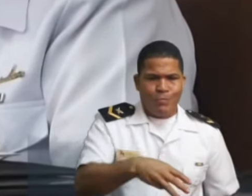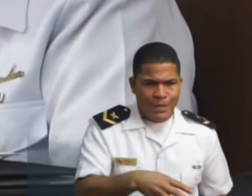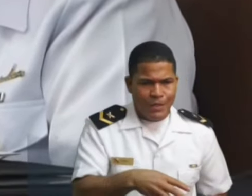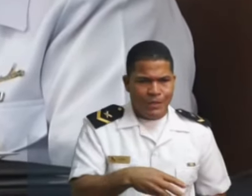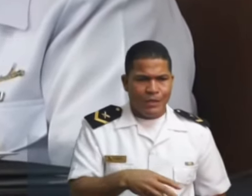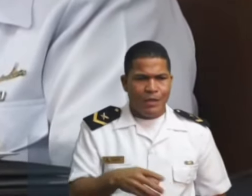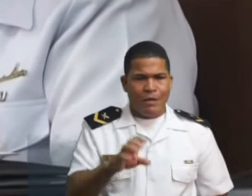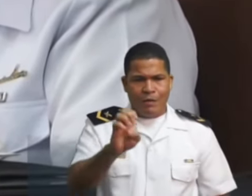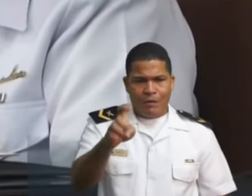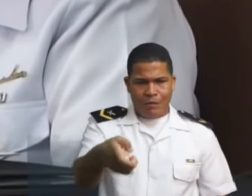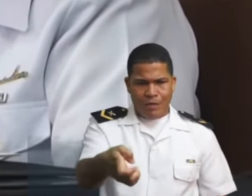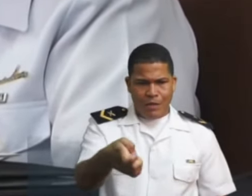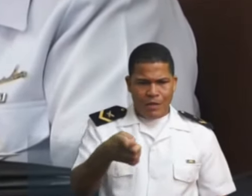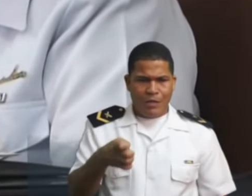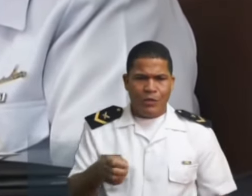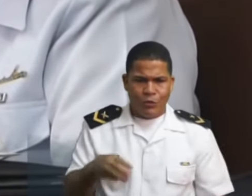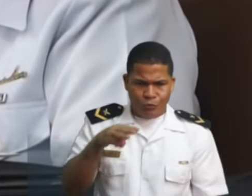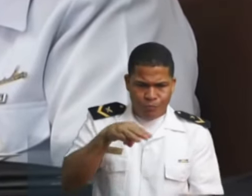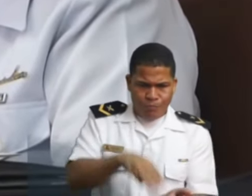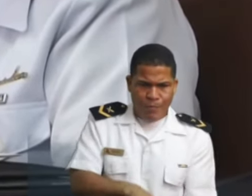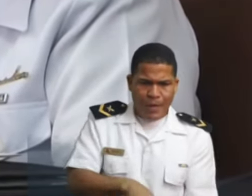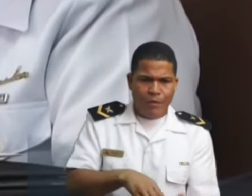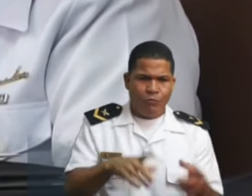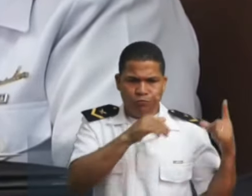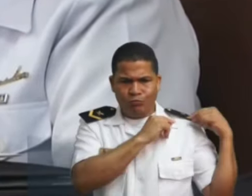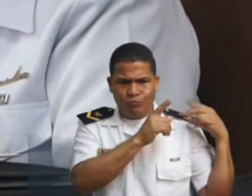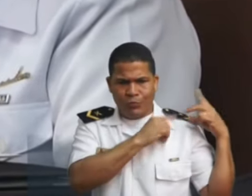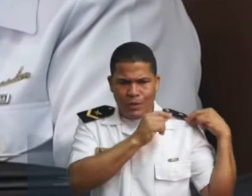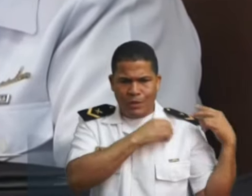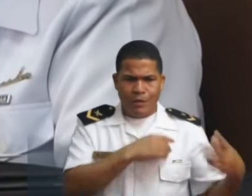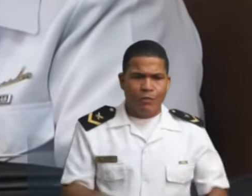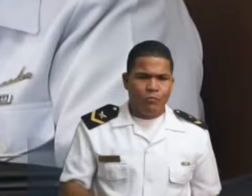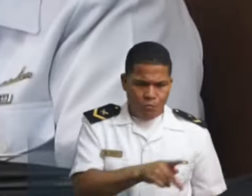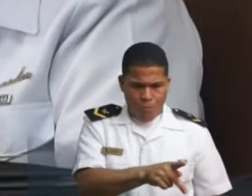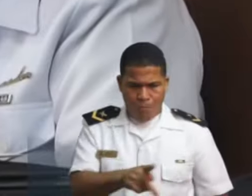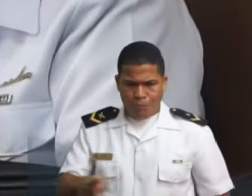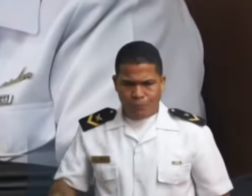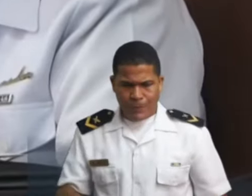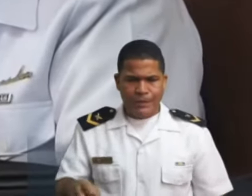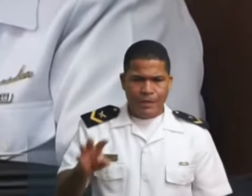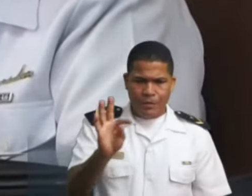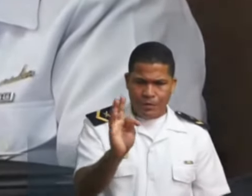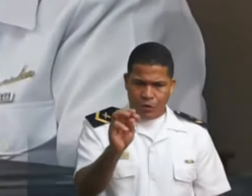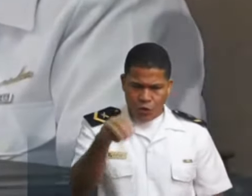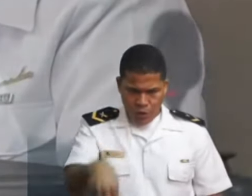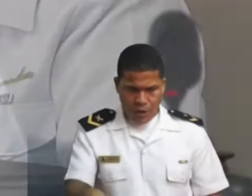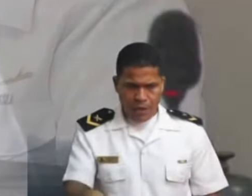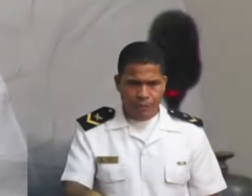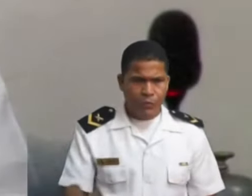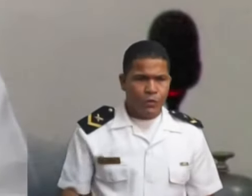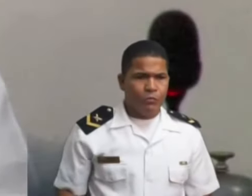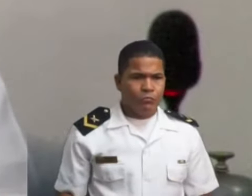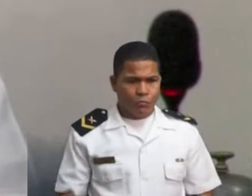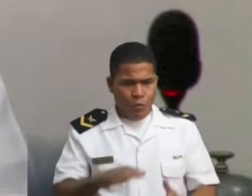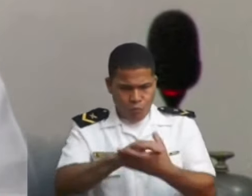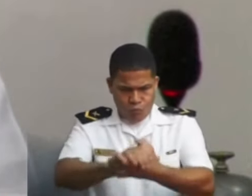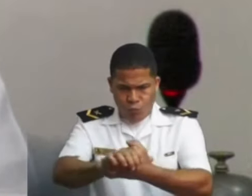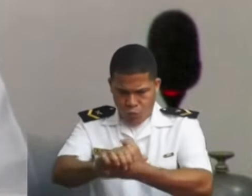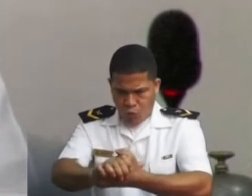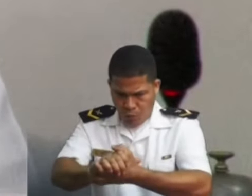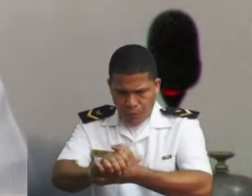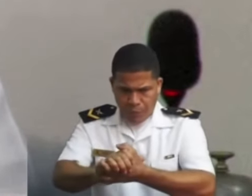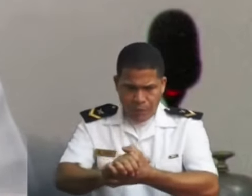Almirantado, senhor juiz-presidente do Tribunal Marítimo, vice-almirante Ralph Dias da Silveira Costa, em nome de quem